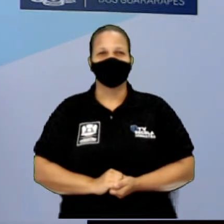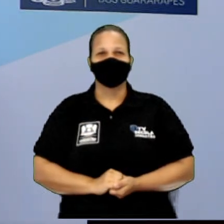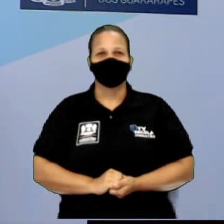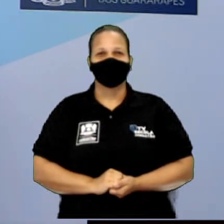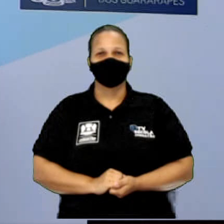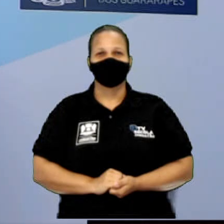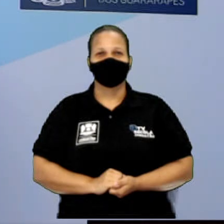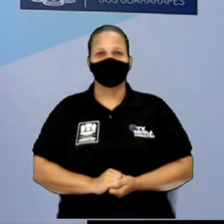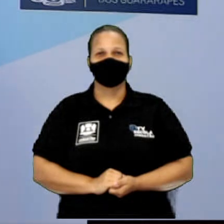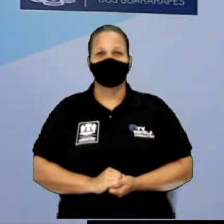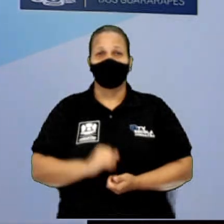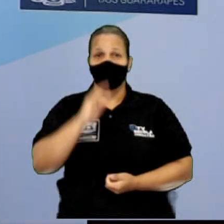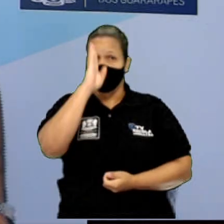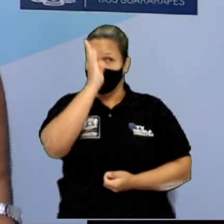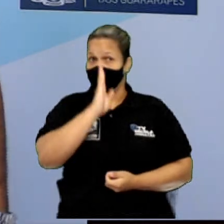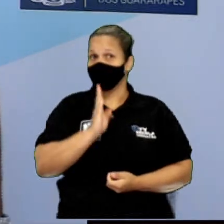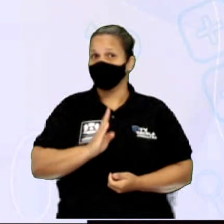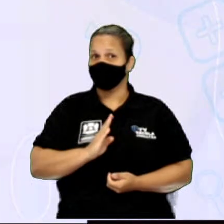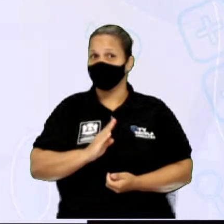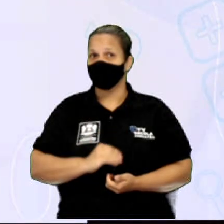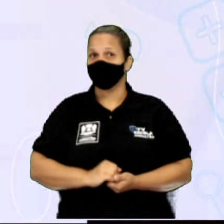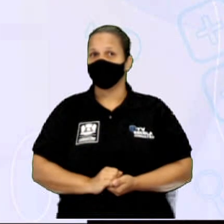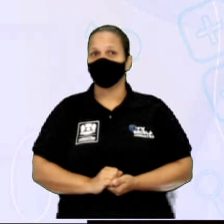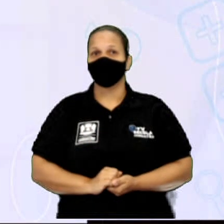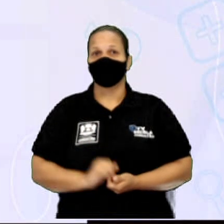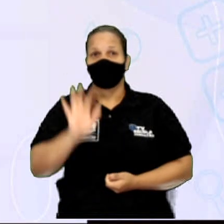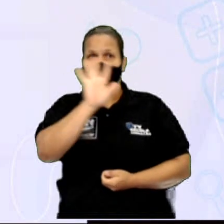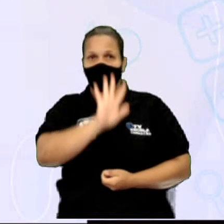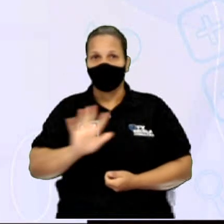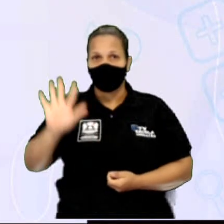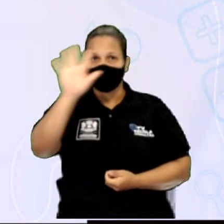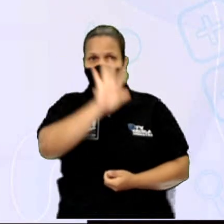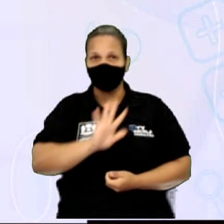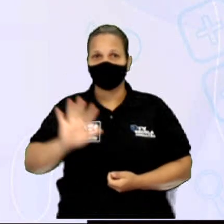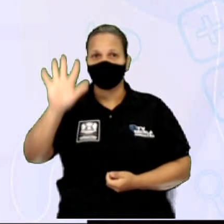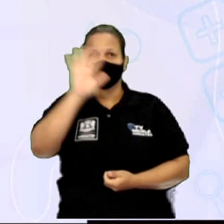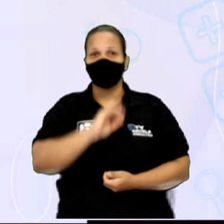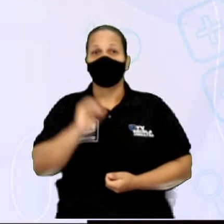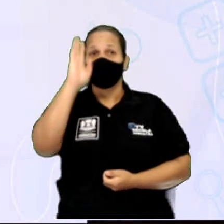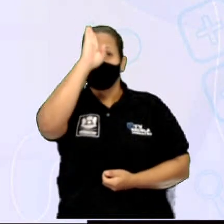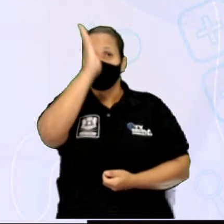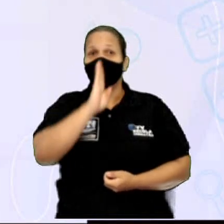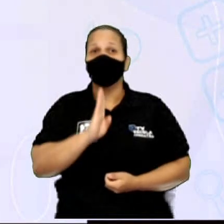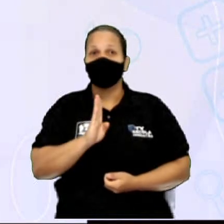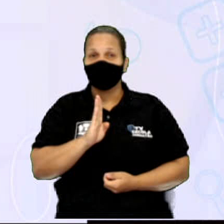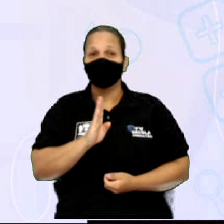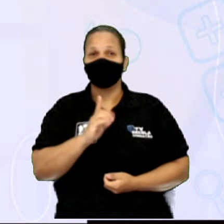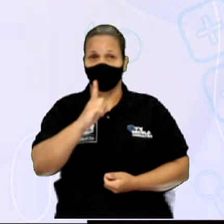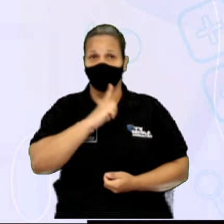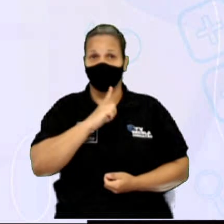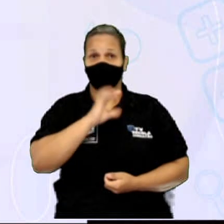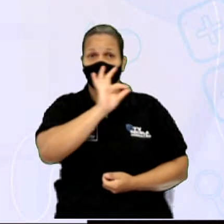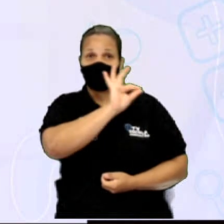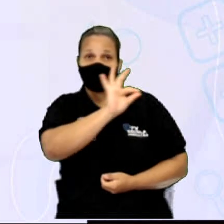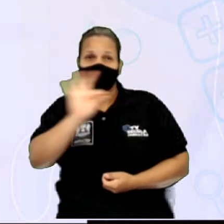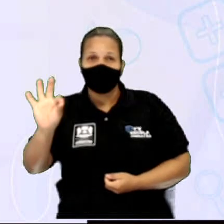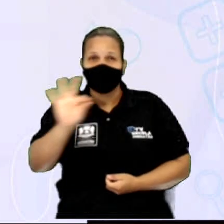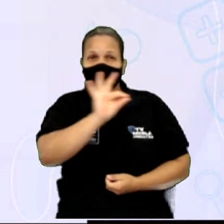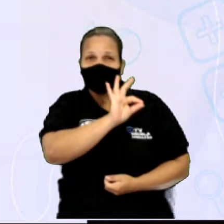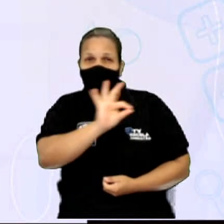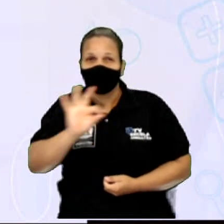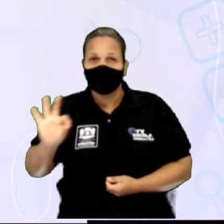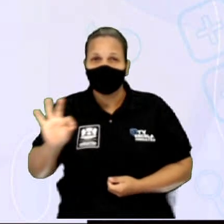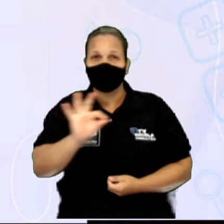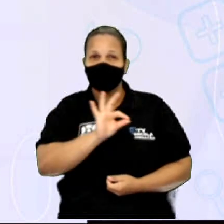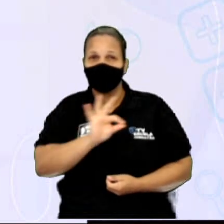Brasil, beleza? Agora, observa na tela, abre a tela, observa que o Brasil ele é cortado por duas linhas horizontais. A